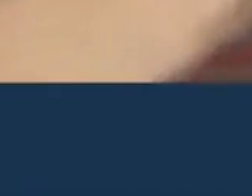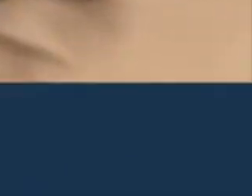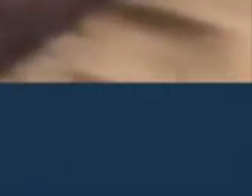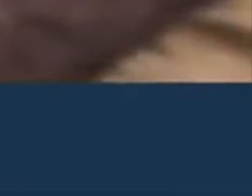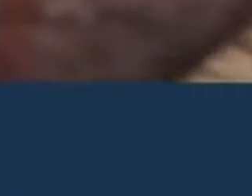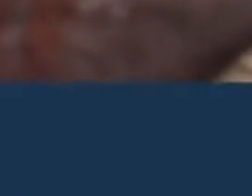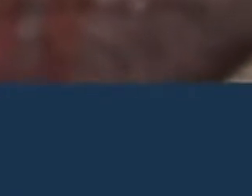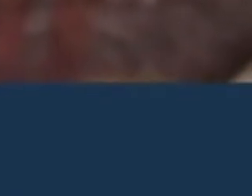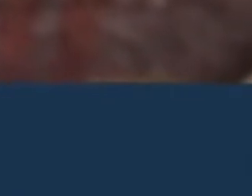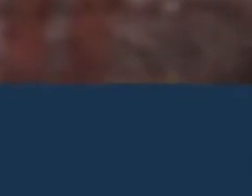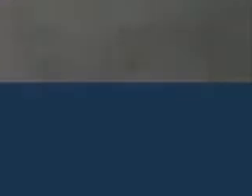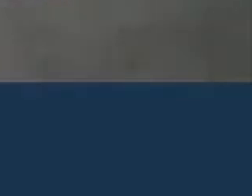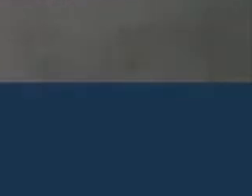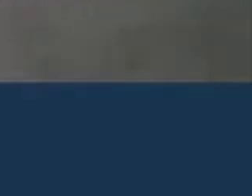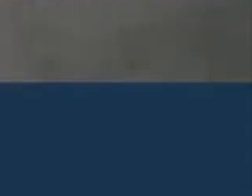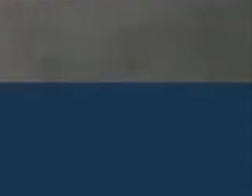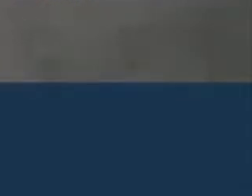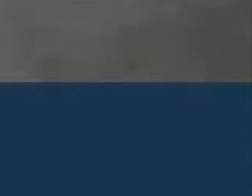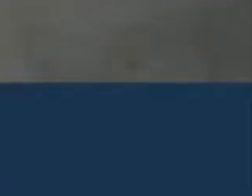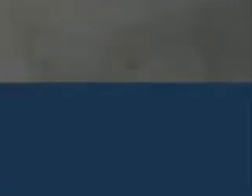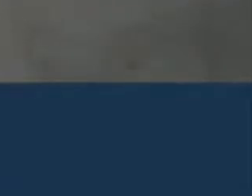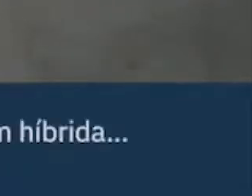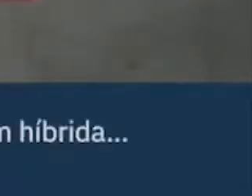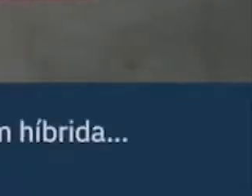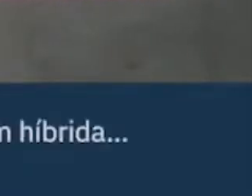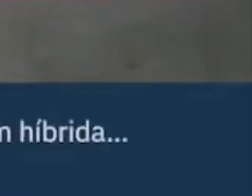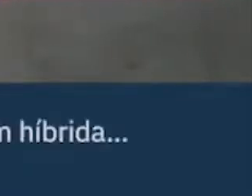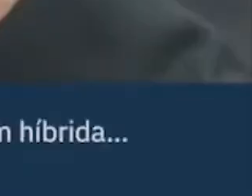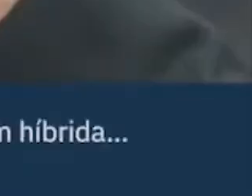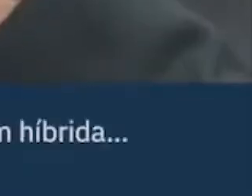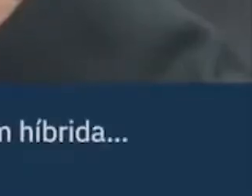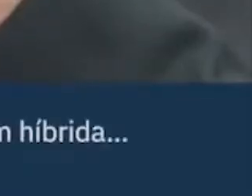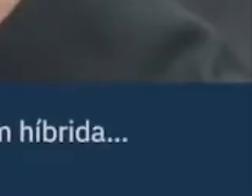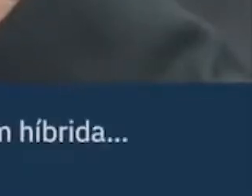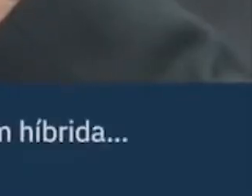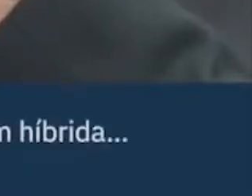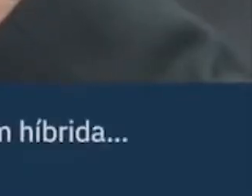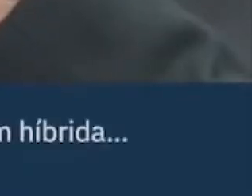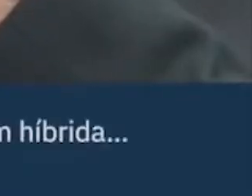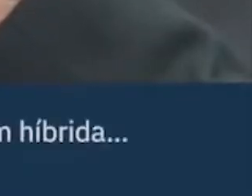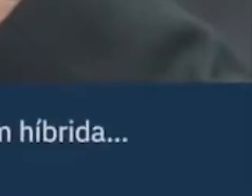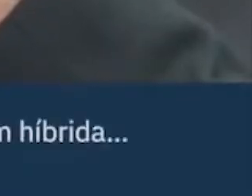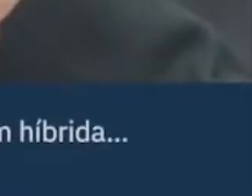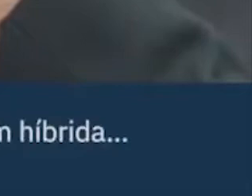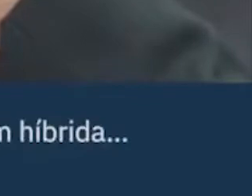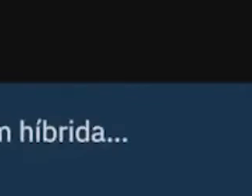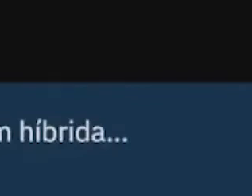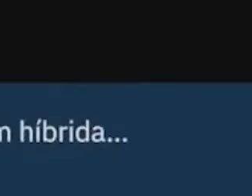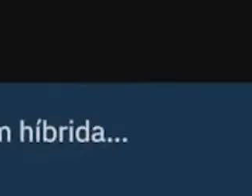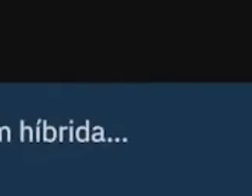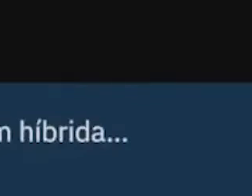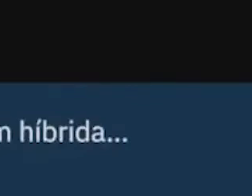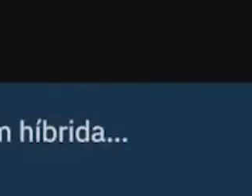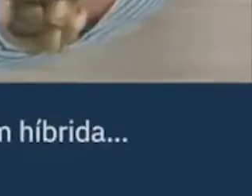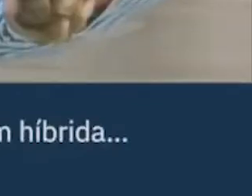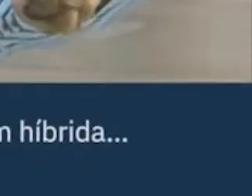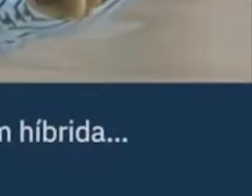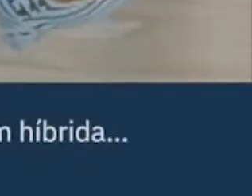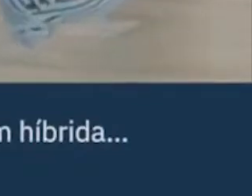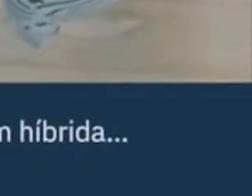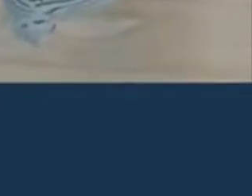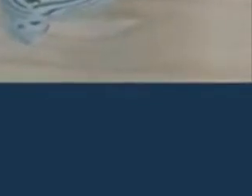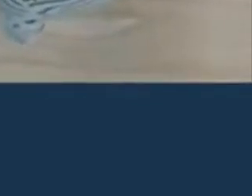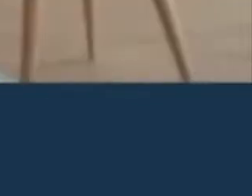de reunir todos os seus parceiros e clientes em um só lugar. É por isso que bancos, varejistas e empresas de telecomunicações estão escolhendo a